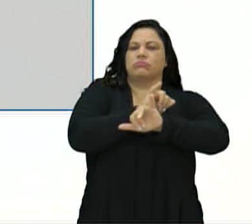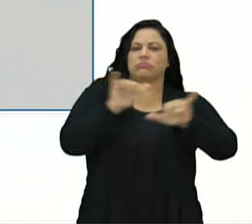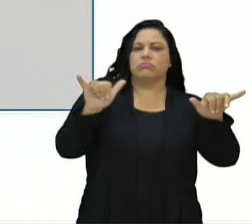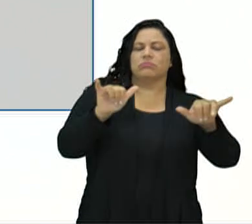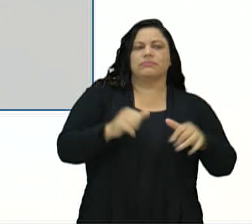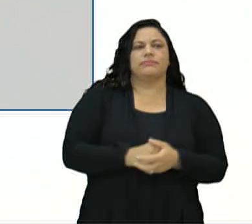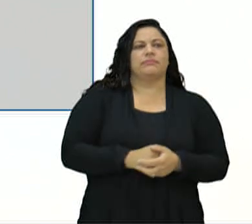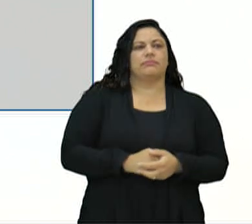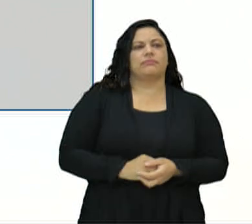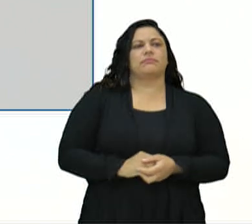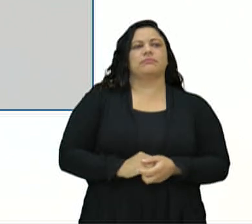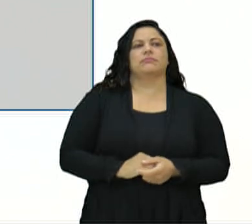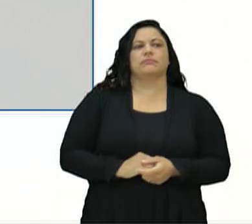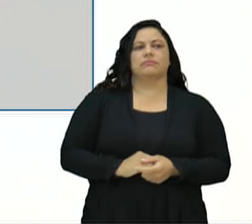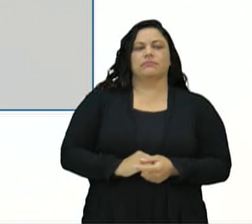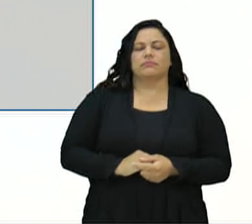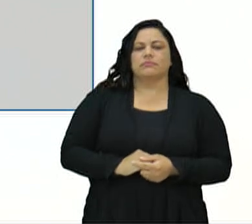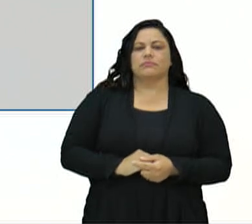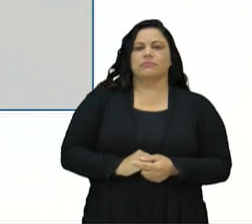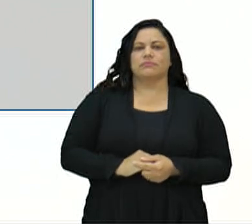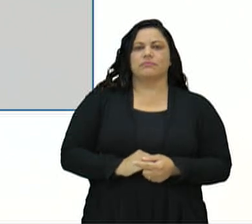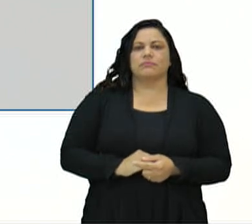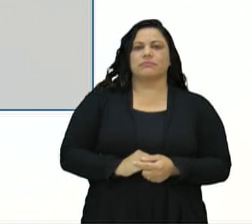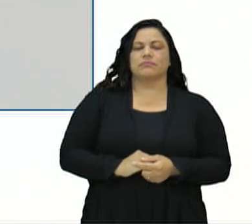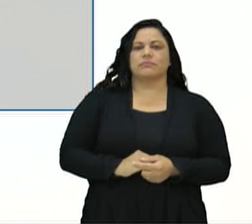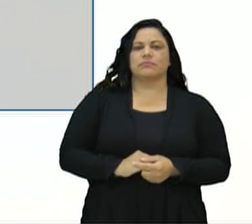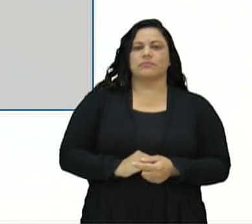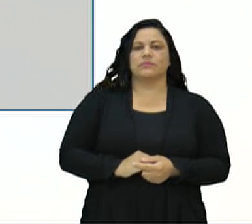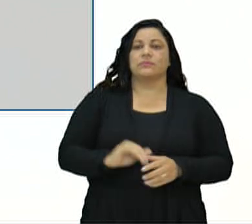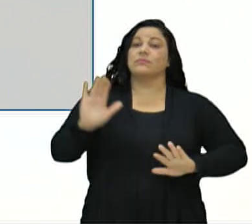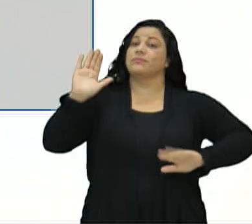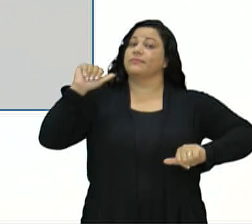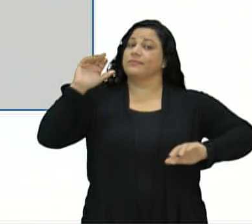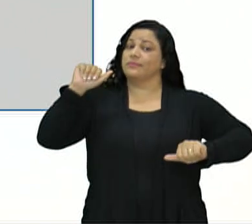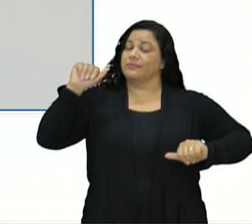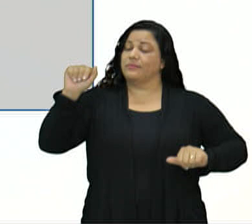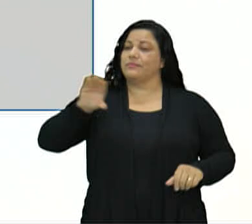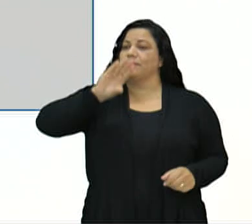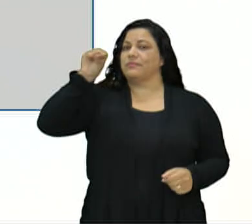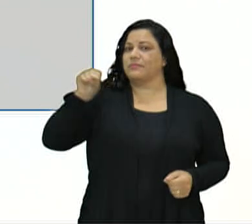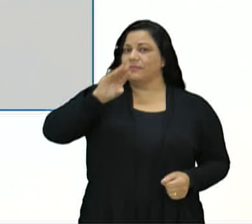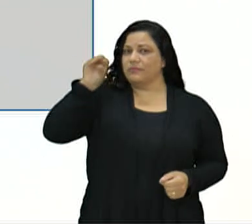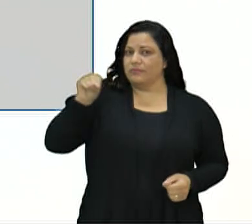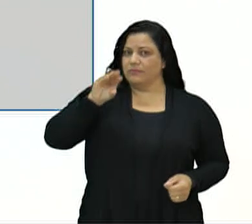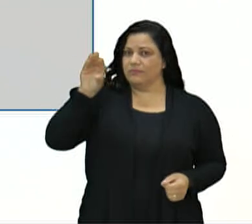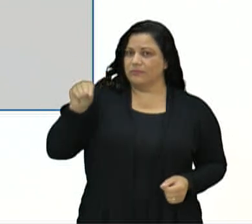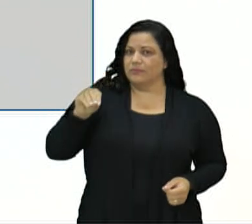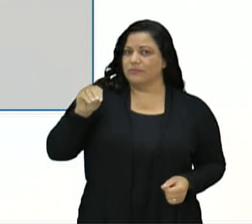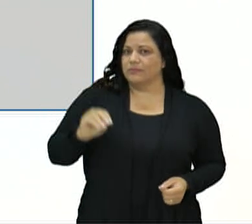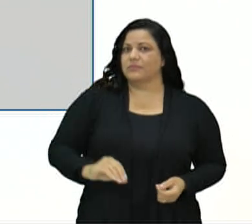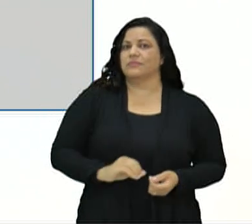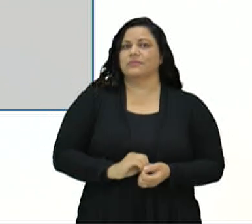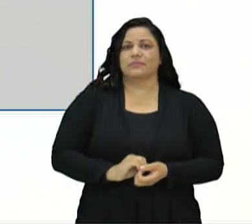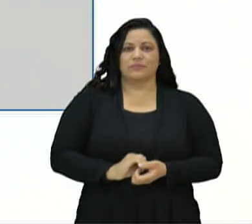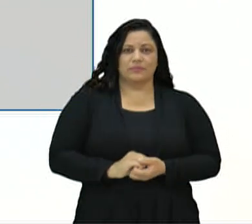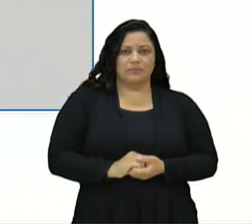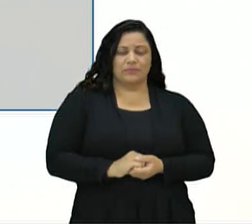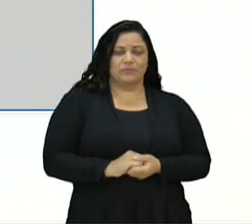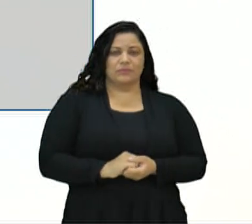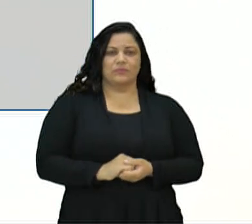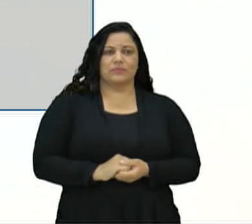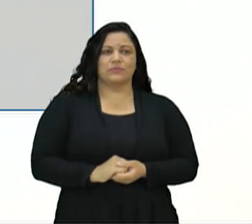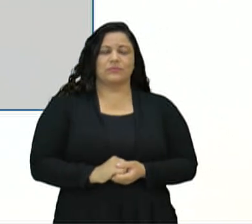estar ubicado em la região central de la ciudad, no deve costar más de 500 mil euros, necesita tener